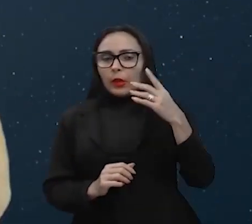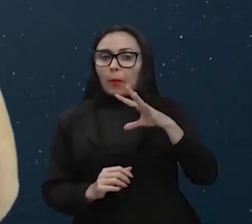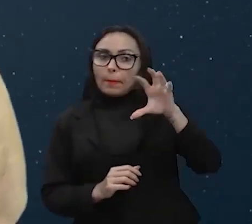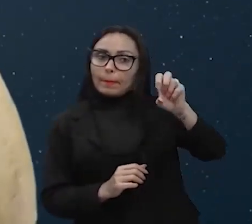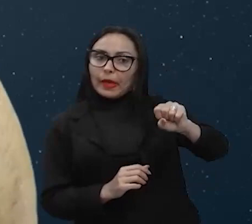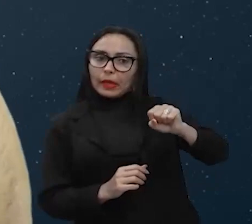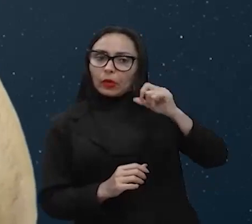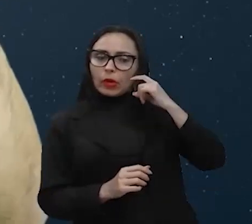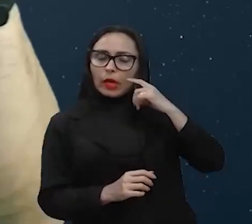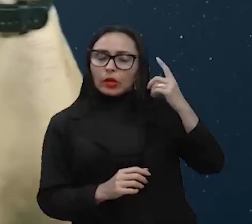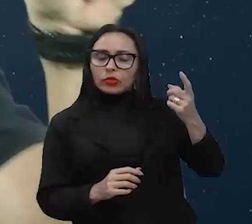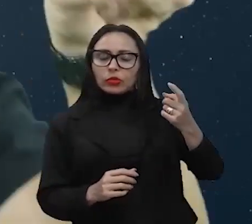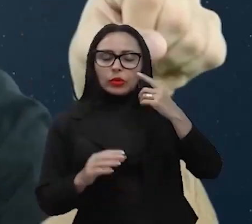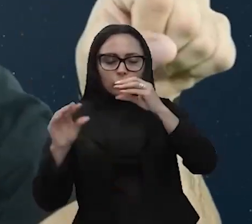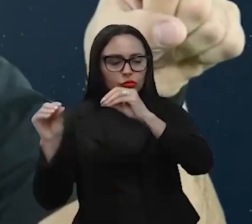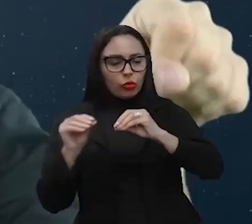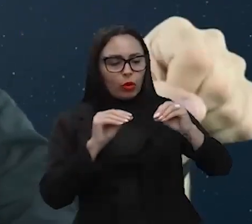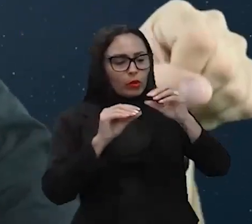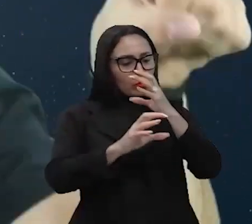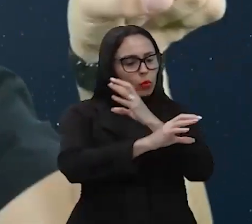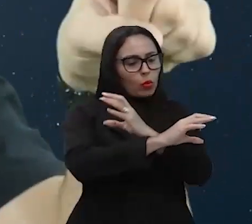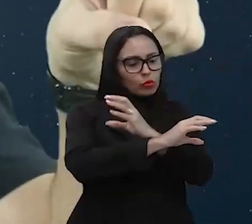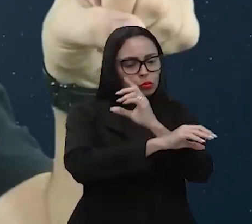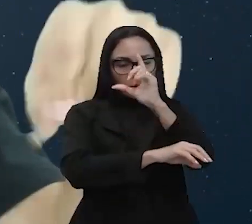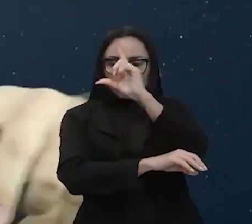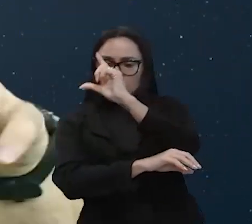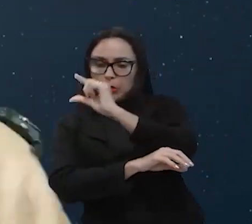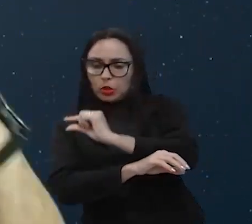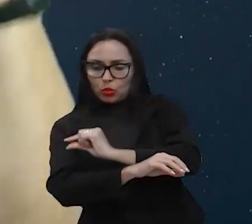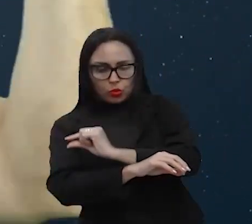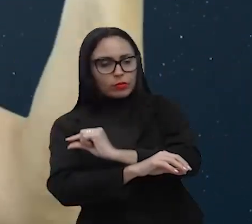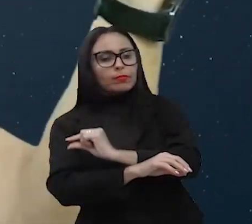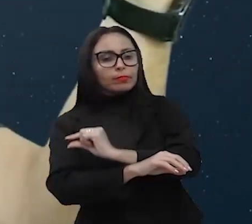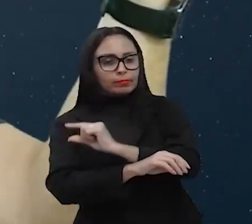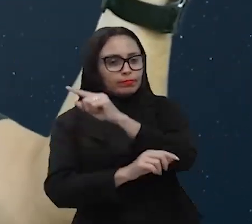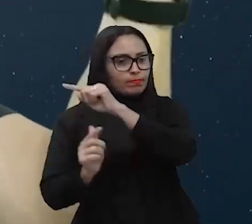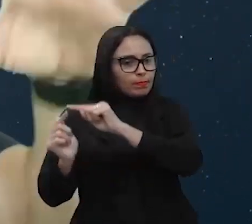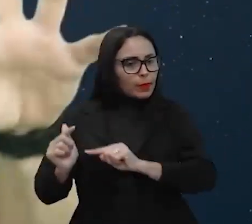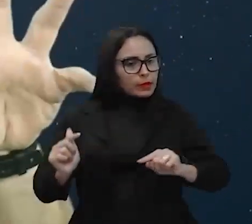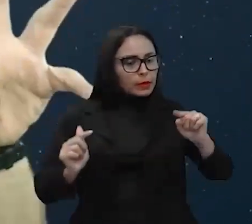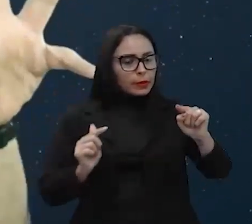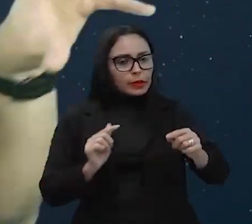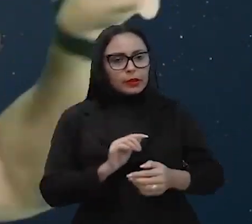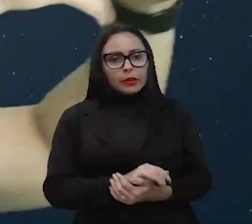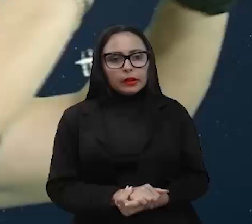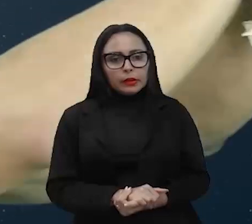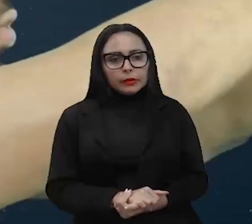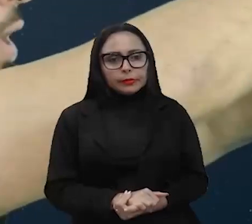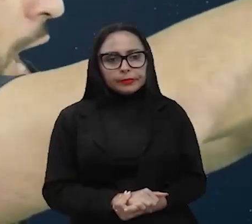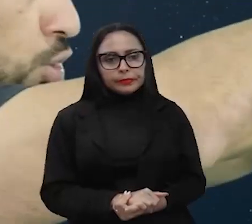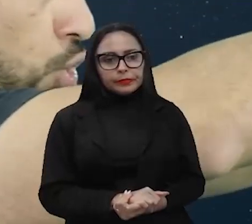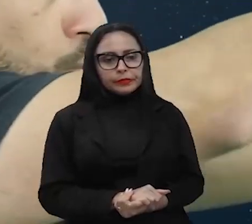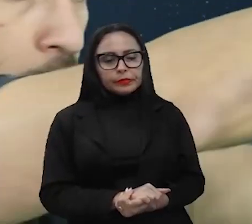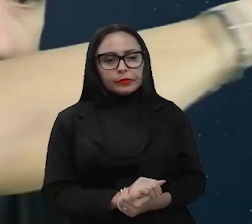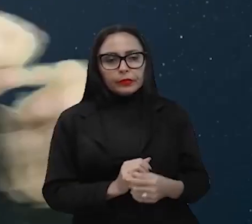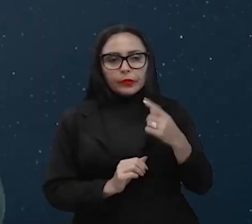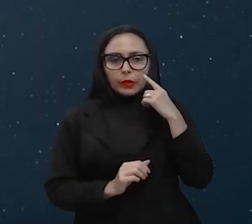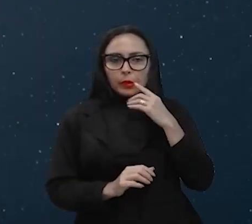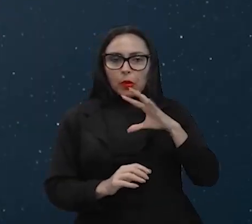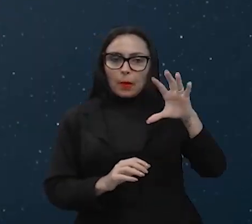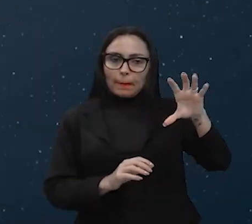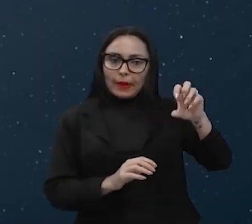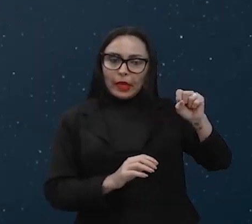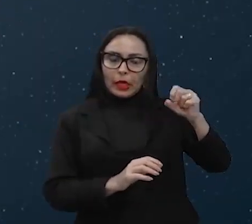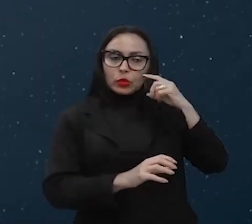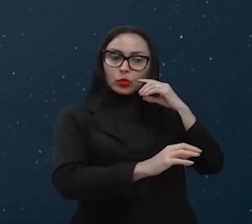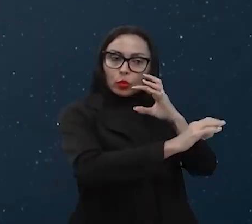bota no osso, diminui do sangue, hipocalcemiante. E o paratormônio, Andrei, pega o cálcio do osso e